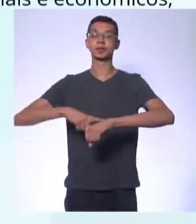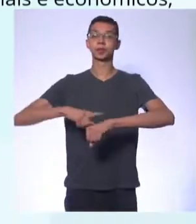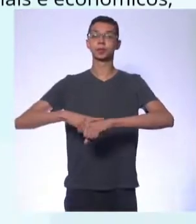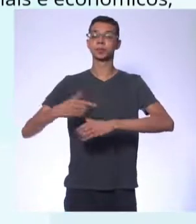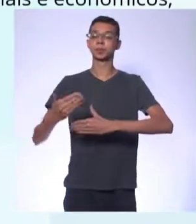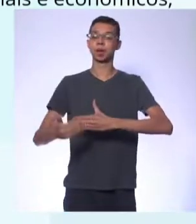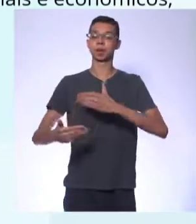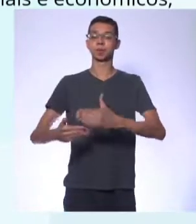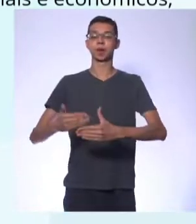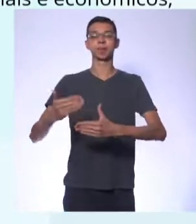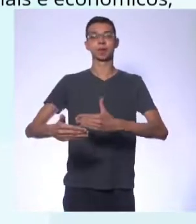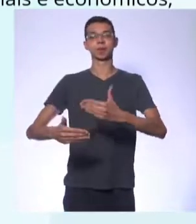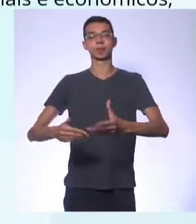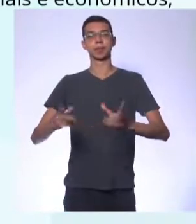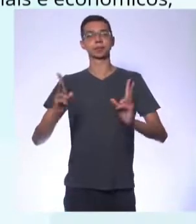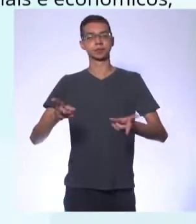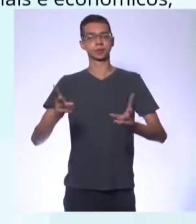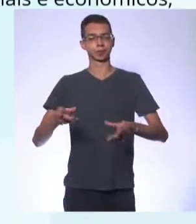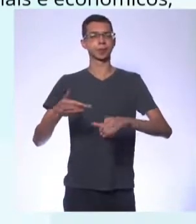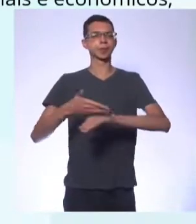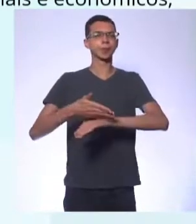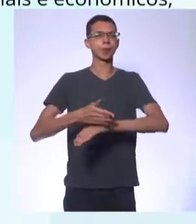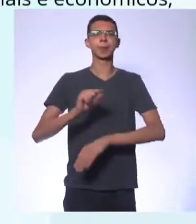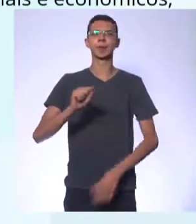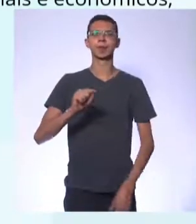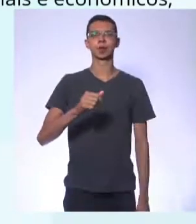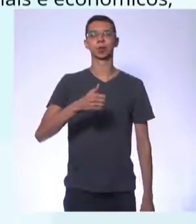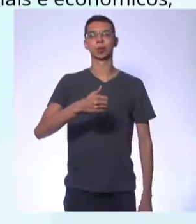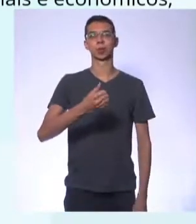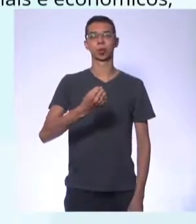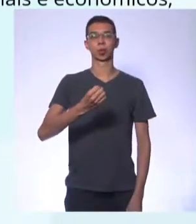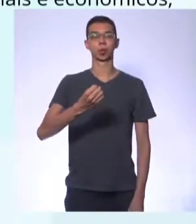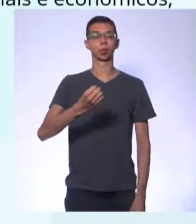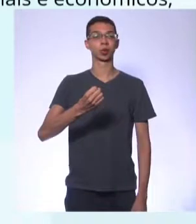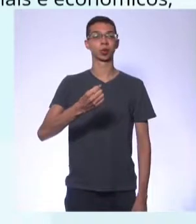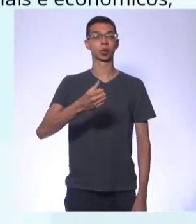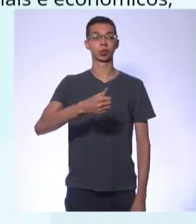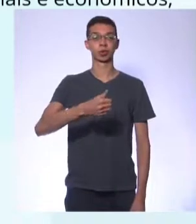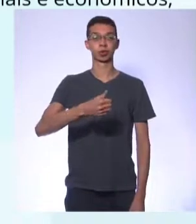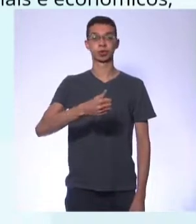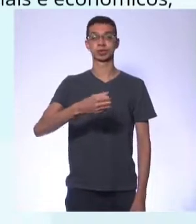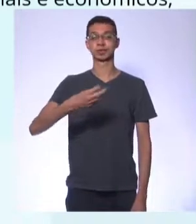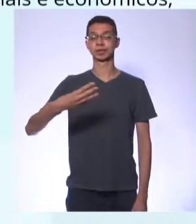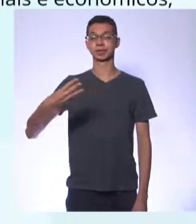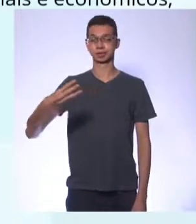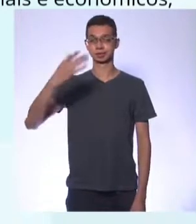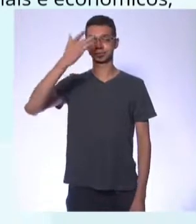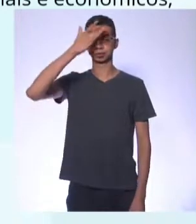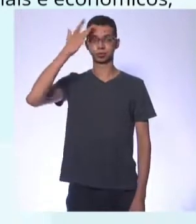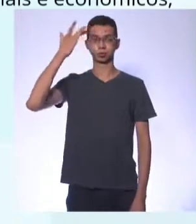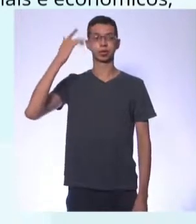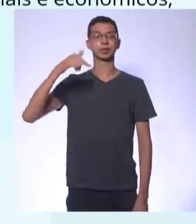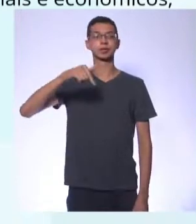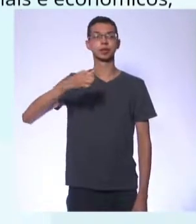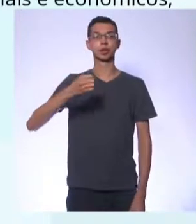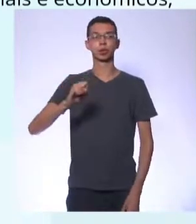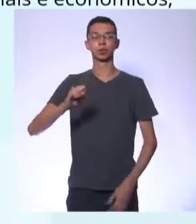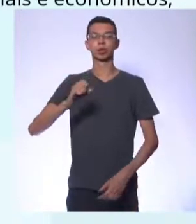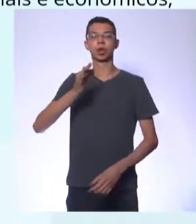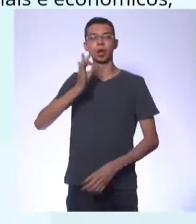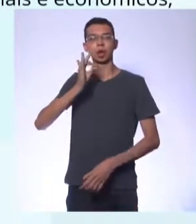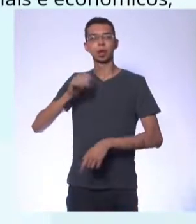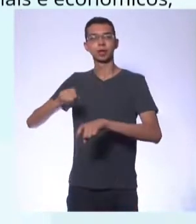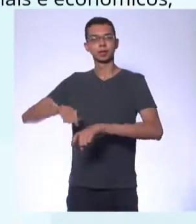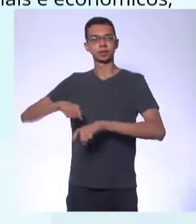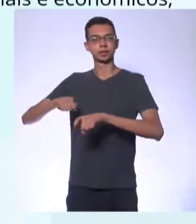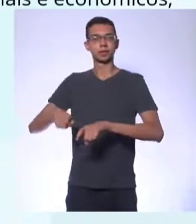periodicamente. Dessa convenção participaram 133 representantes, dos quais 78 eram cafeicultores e 55 de